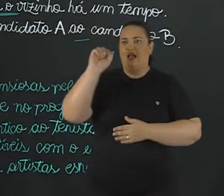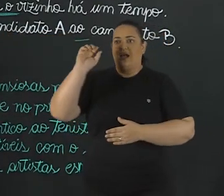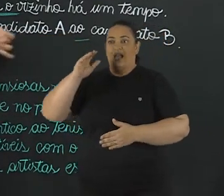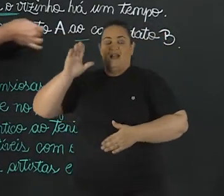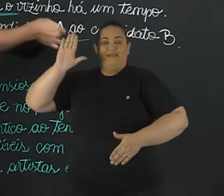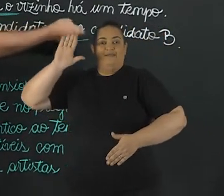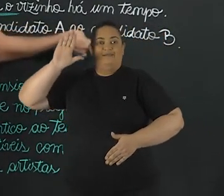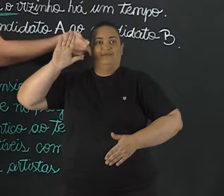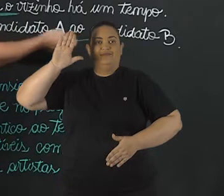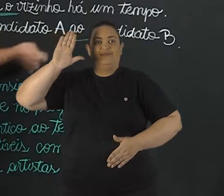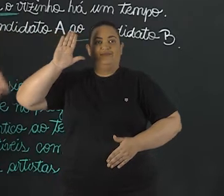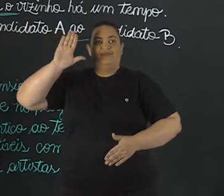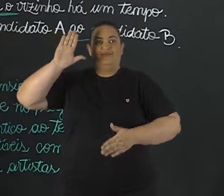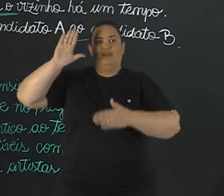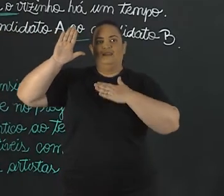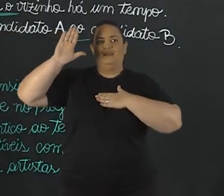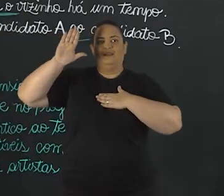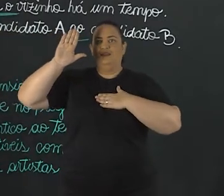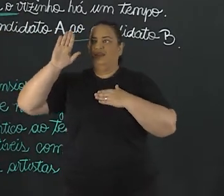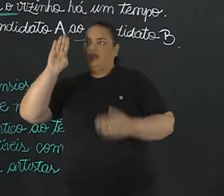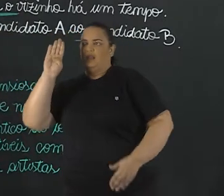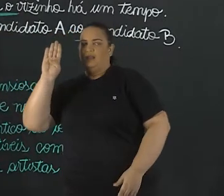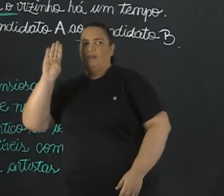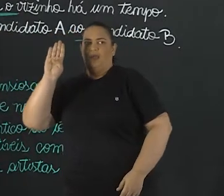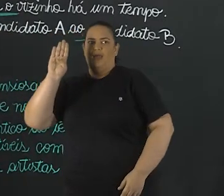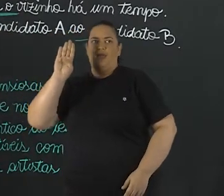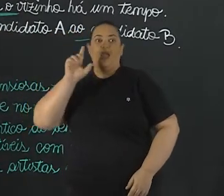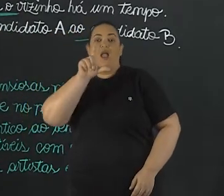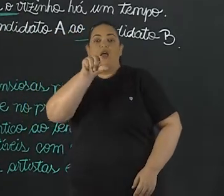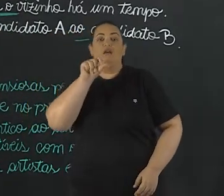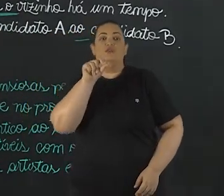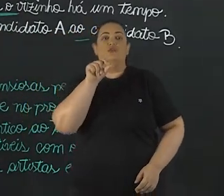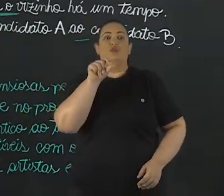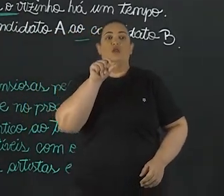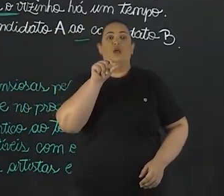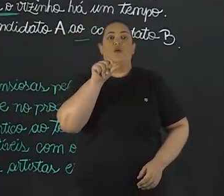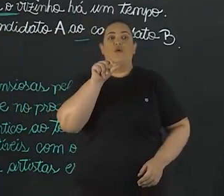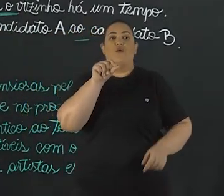é um artigo, ao candidato B. Quem prefere,